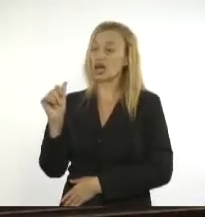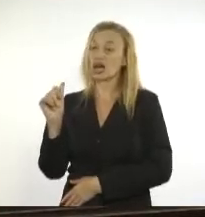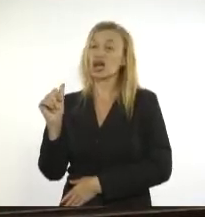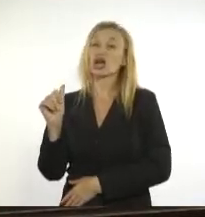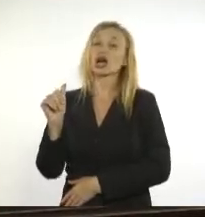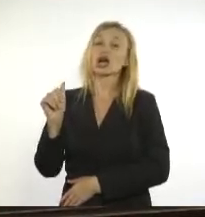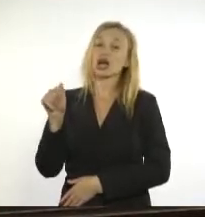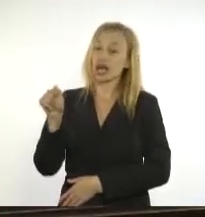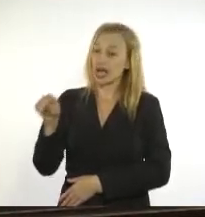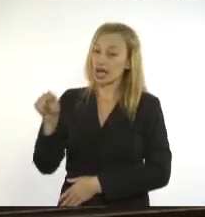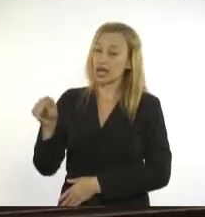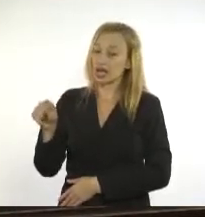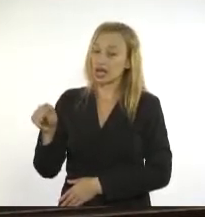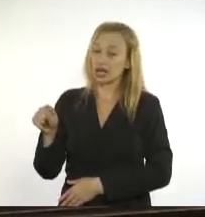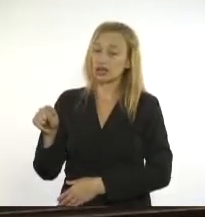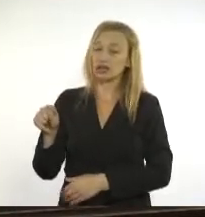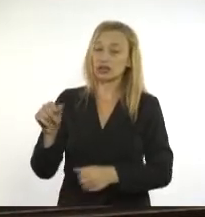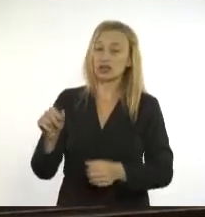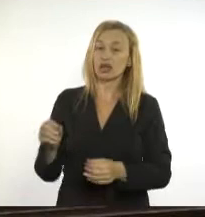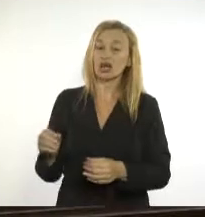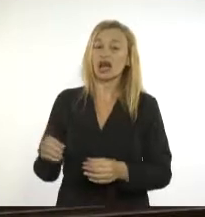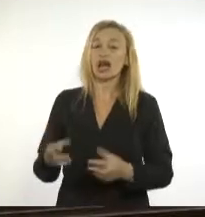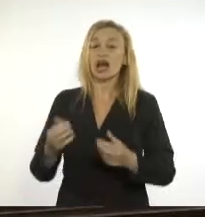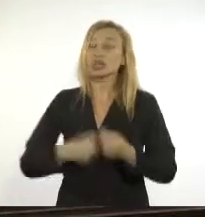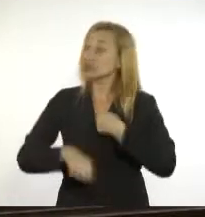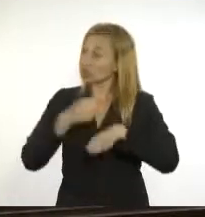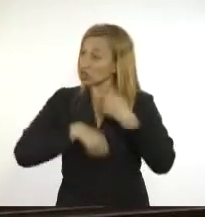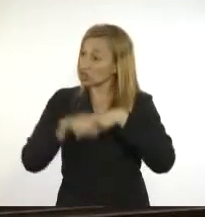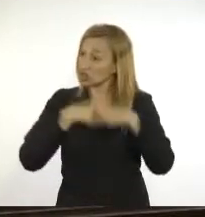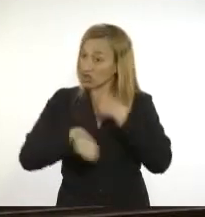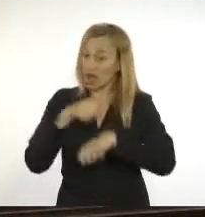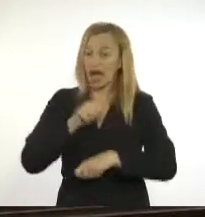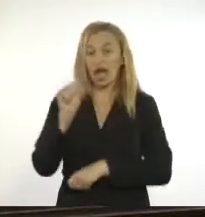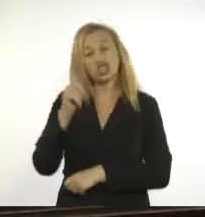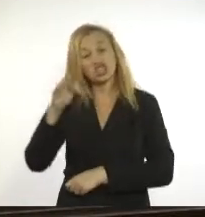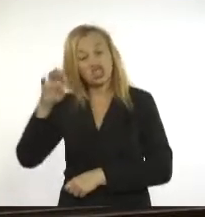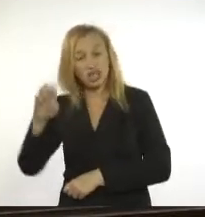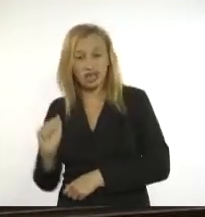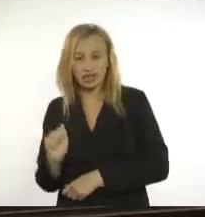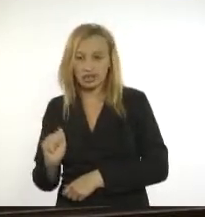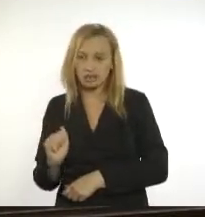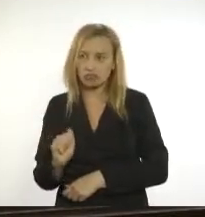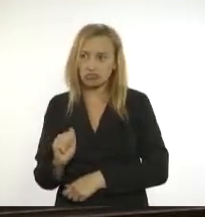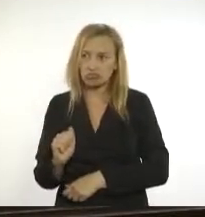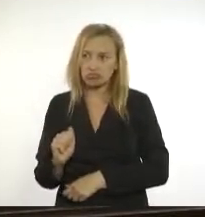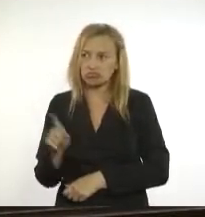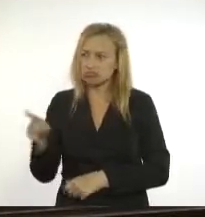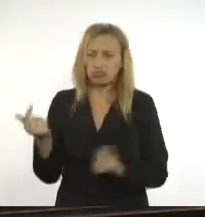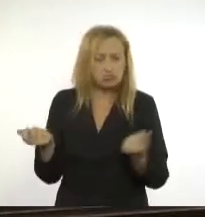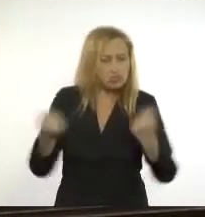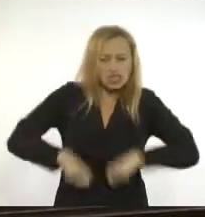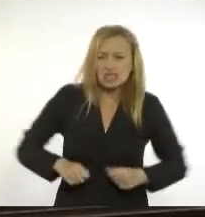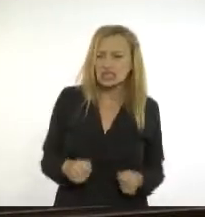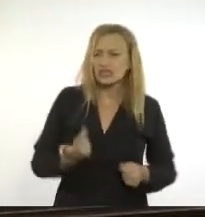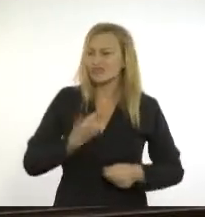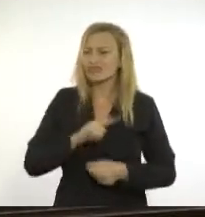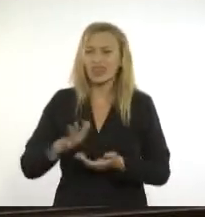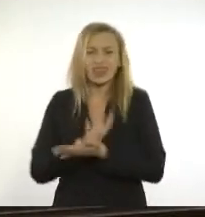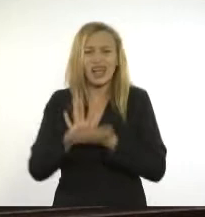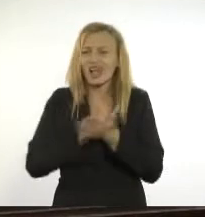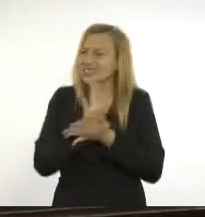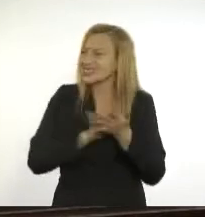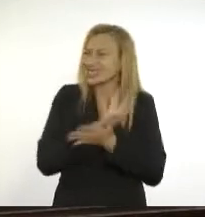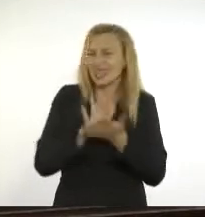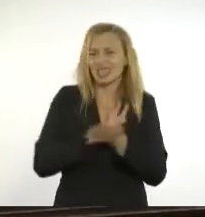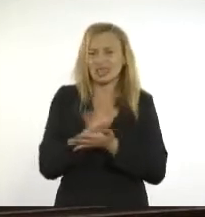Então, esse é um governo que não tem capacidade técnica gerencial de administrar uma área sensível para o